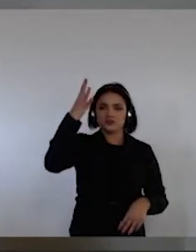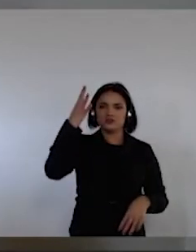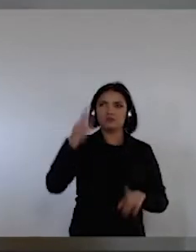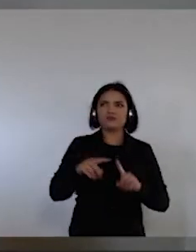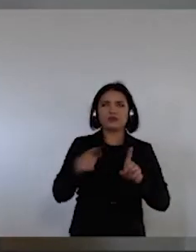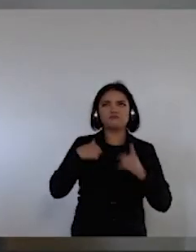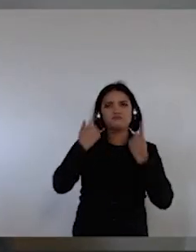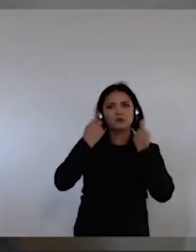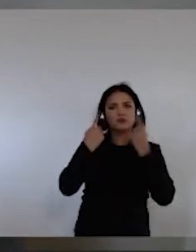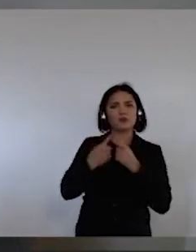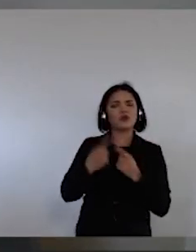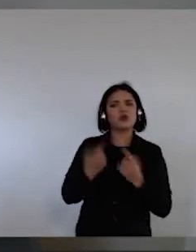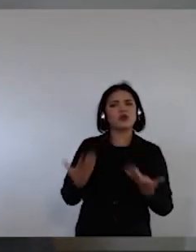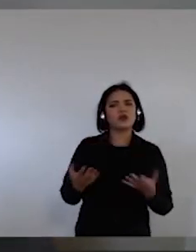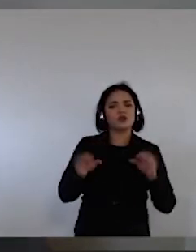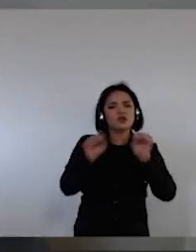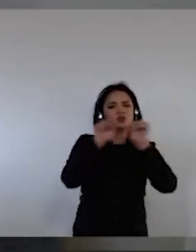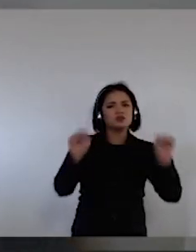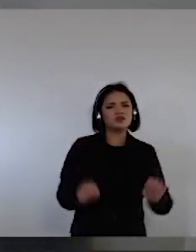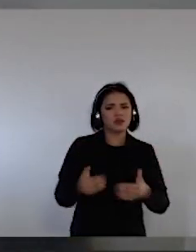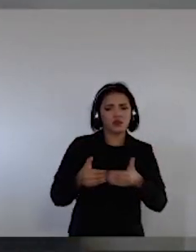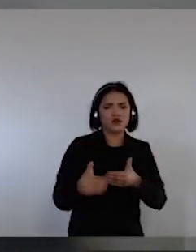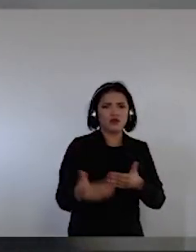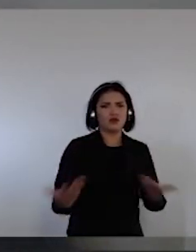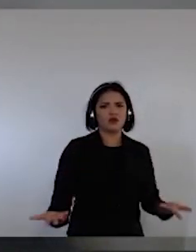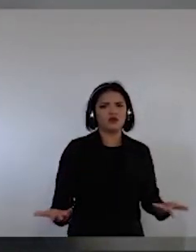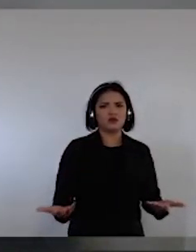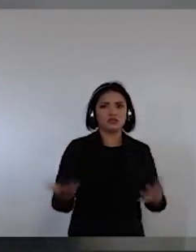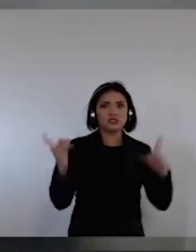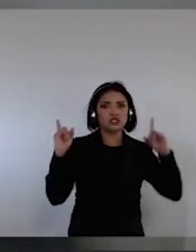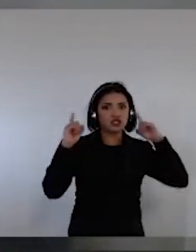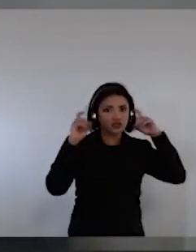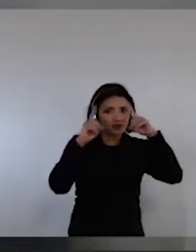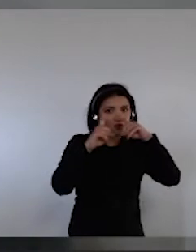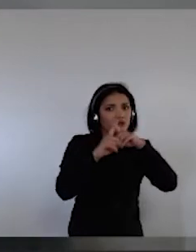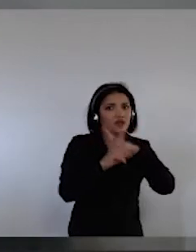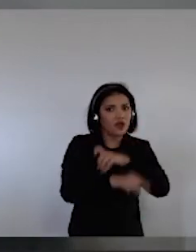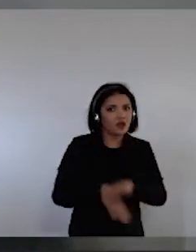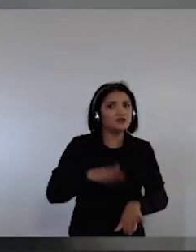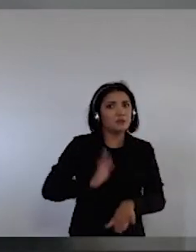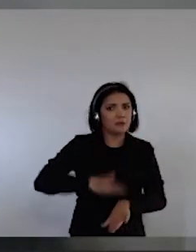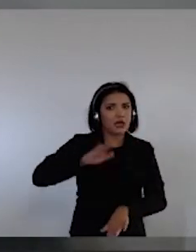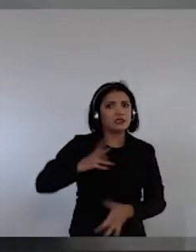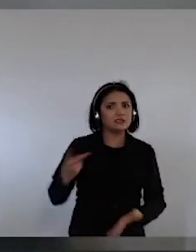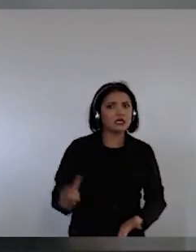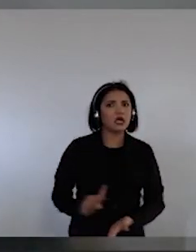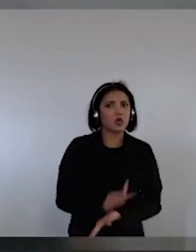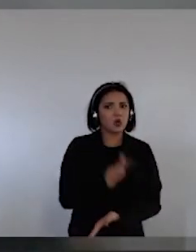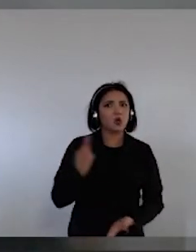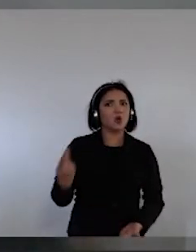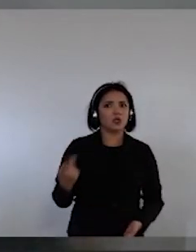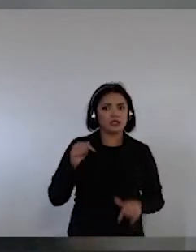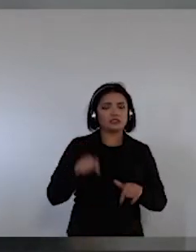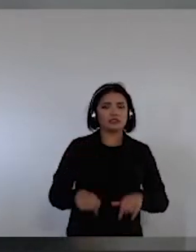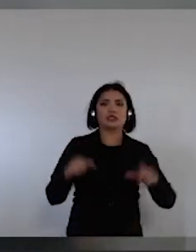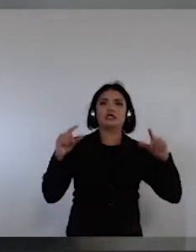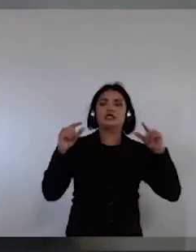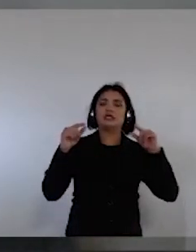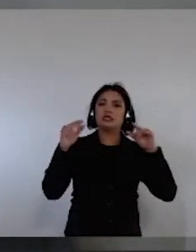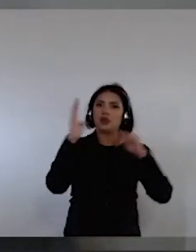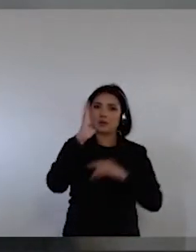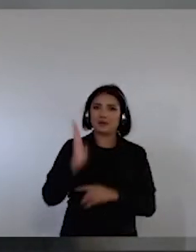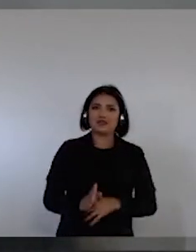reduzido para o processo, o tema, a matéria, objeto da sustentação oral. Então, essa questão da colegialidade, para mim, é